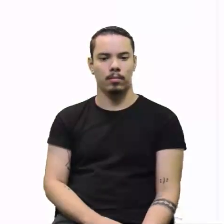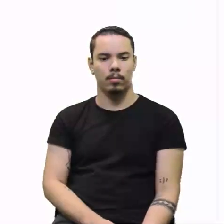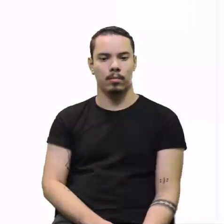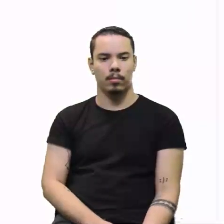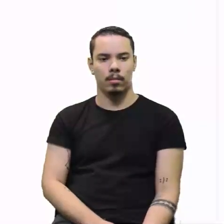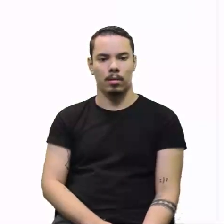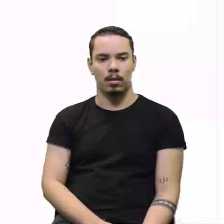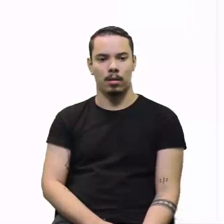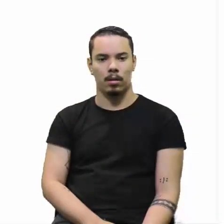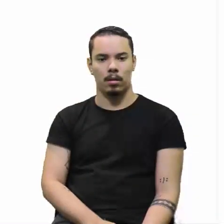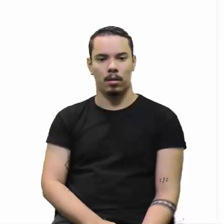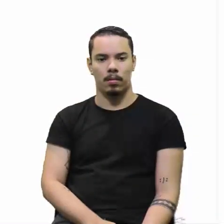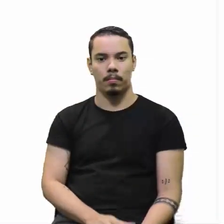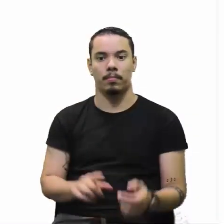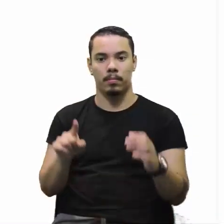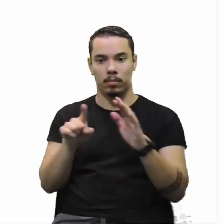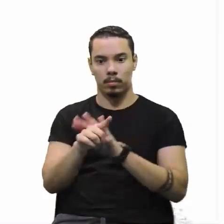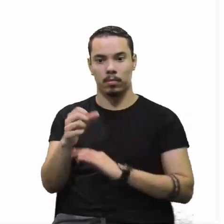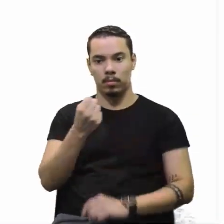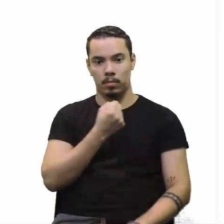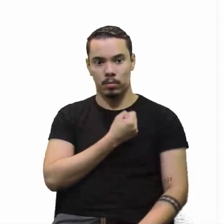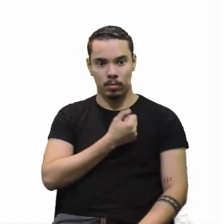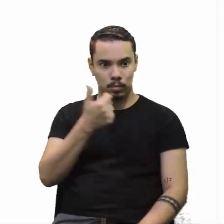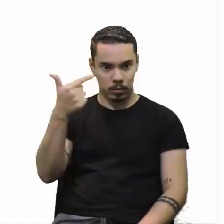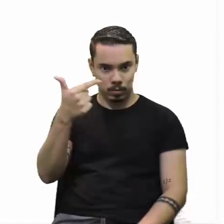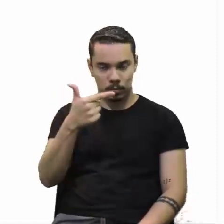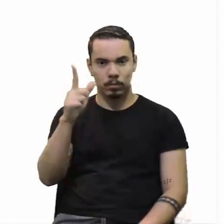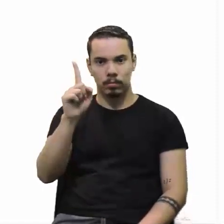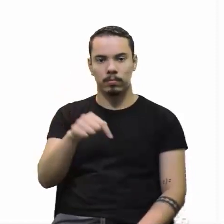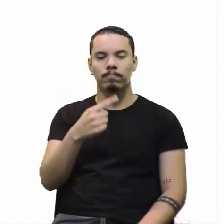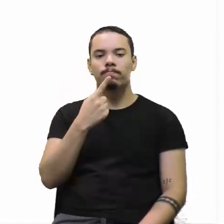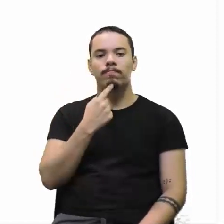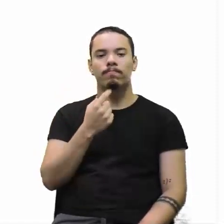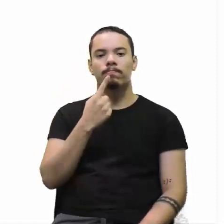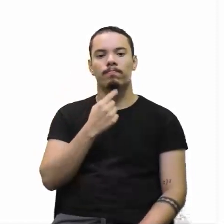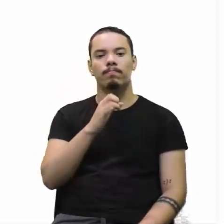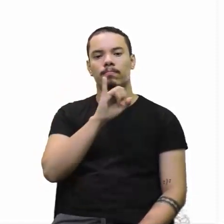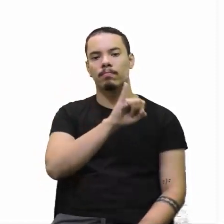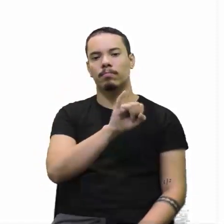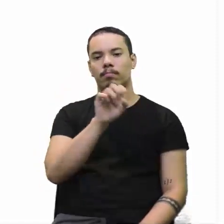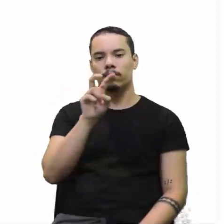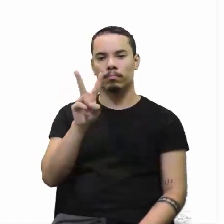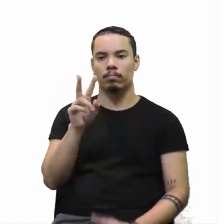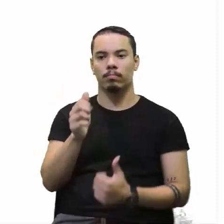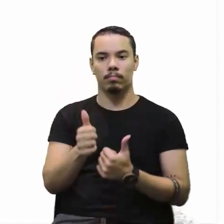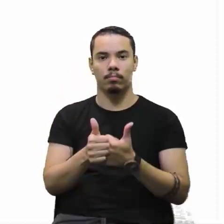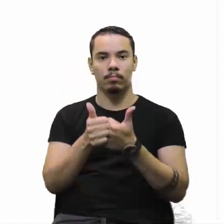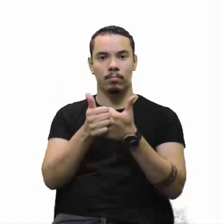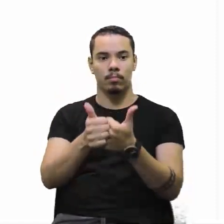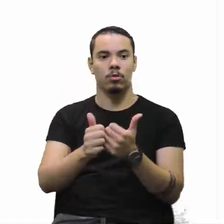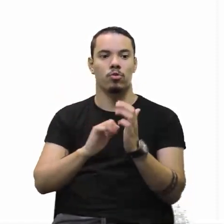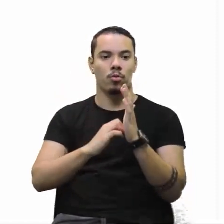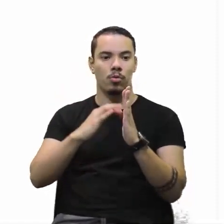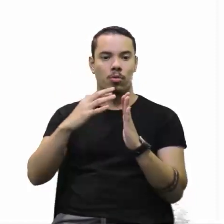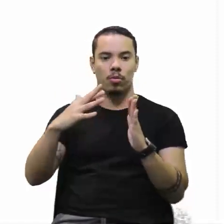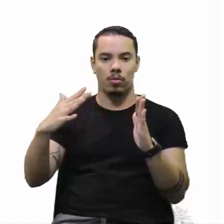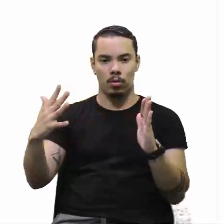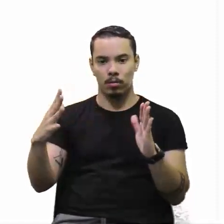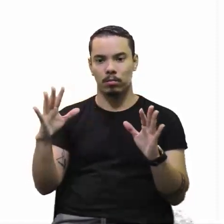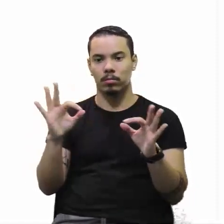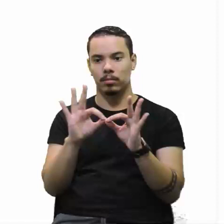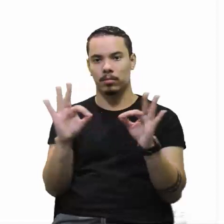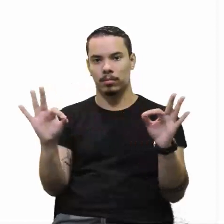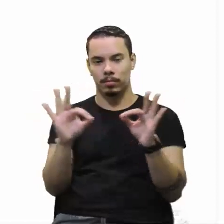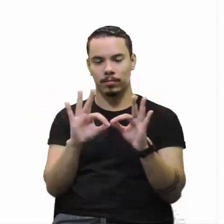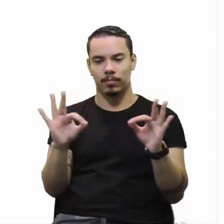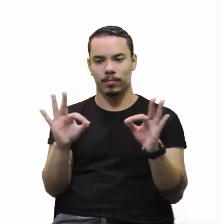vamos lá. Questão de número 2, a radiação infravermelha corresponde a ondas eletromagnéticas com